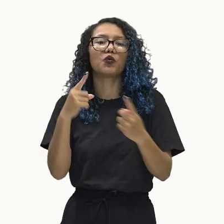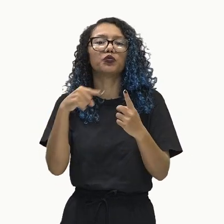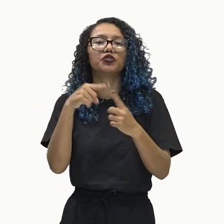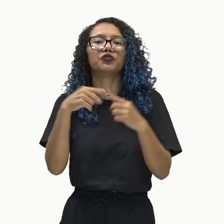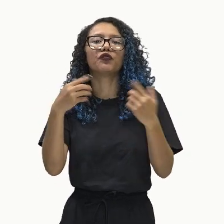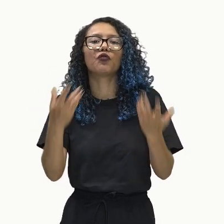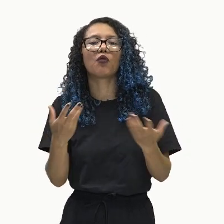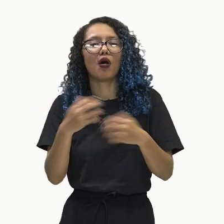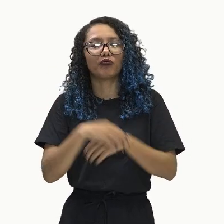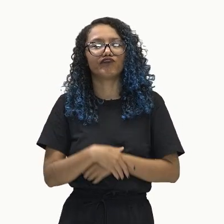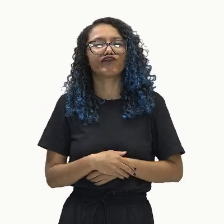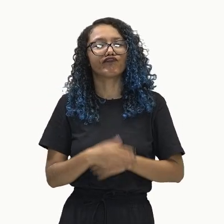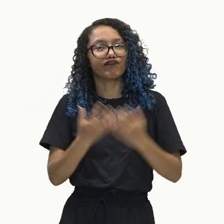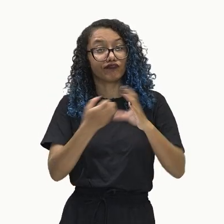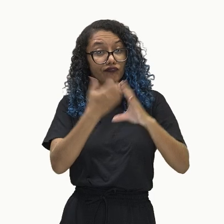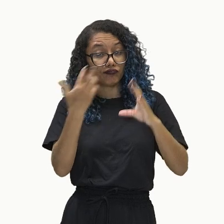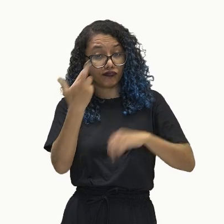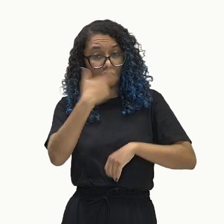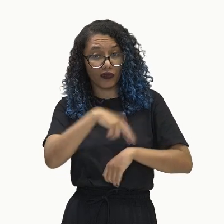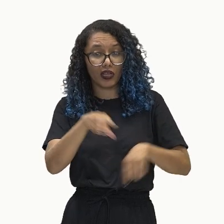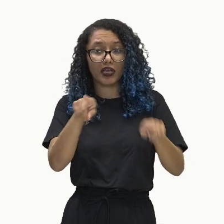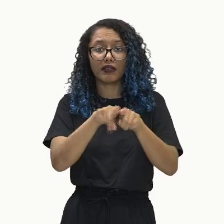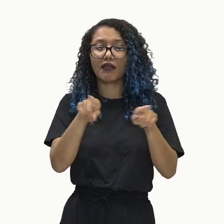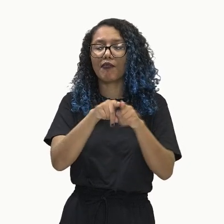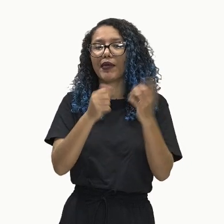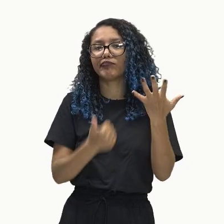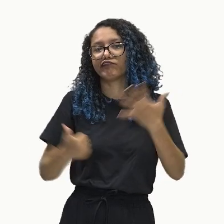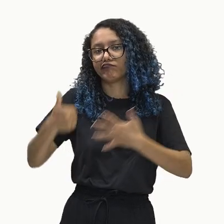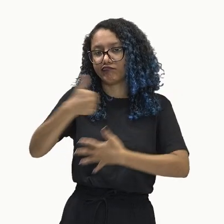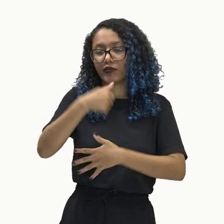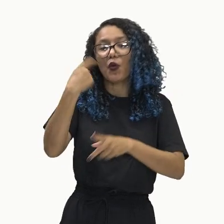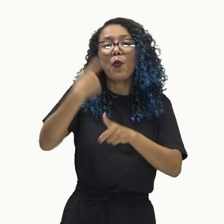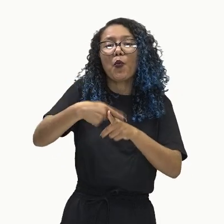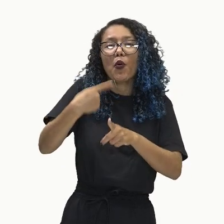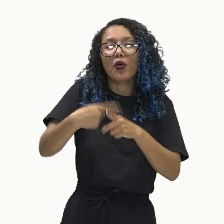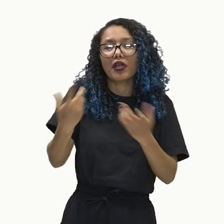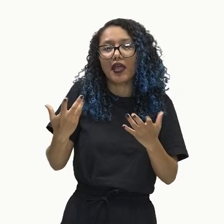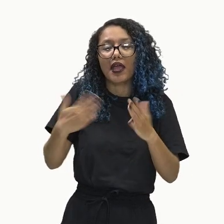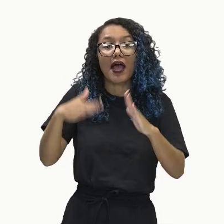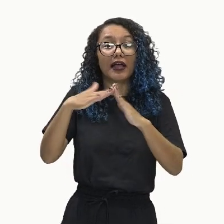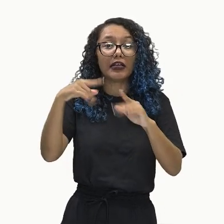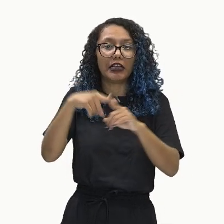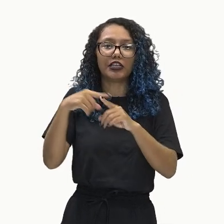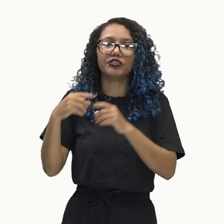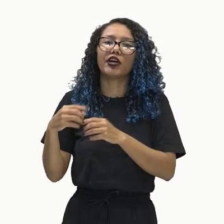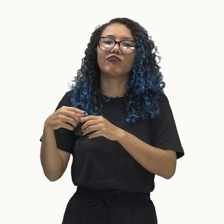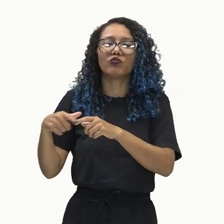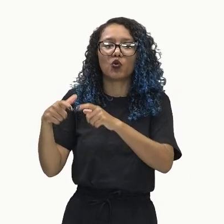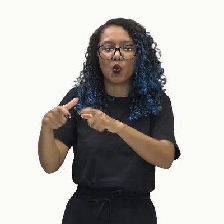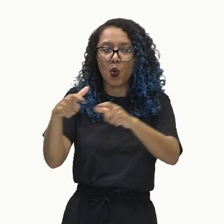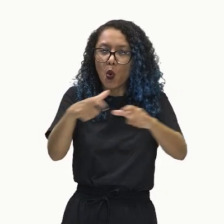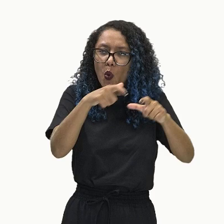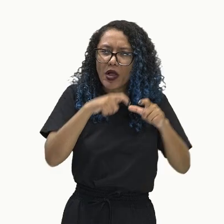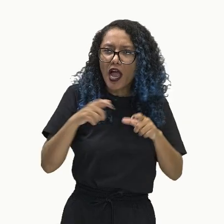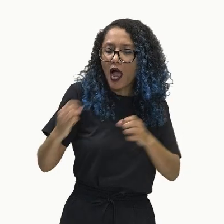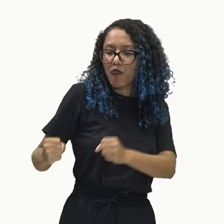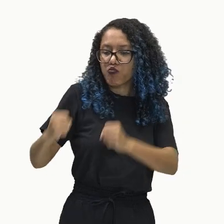religiosa, também eram uma classe privilegiada, uma vez que a igreja detinha riqueza e poder e também terra. A